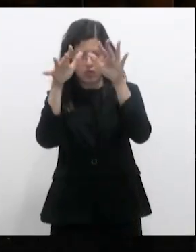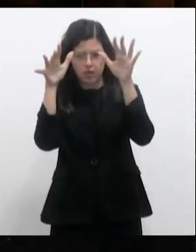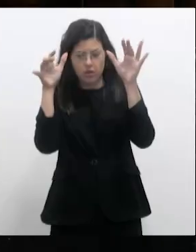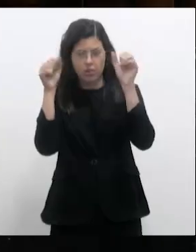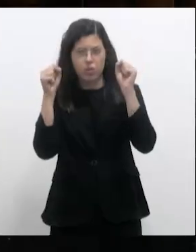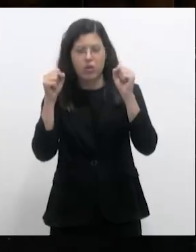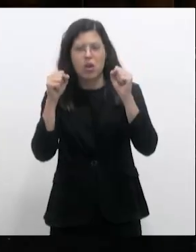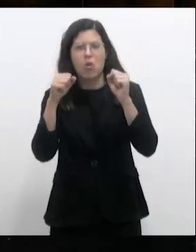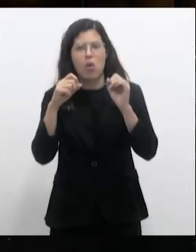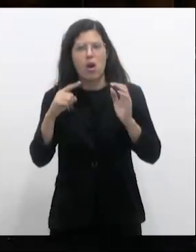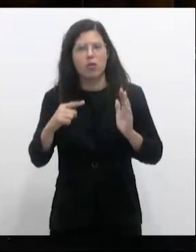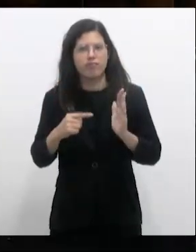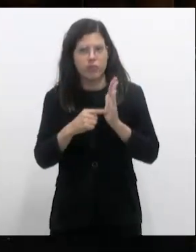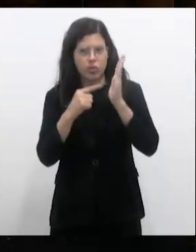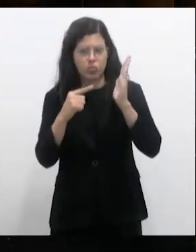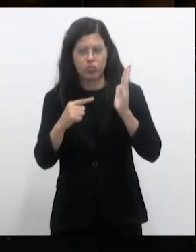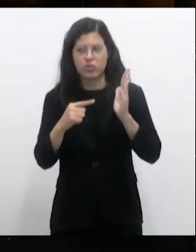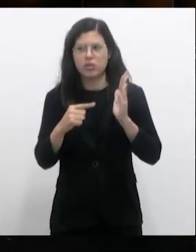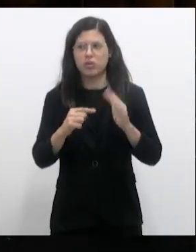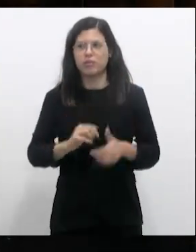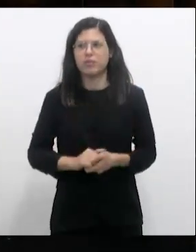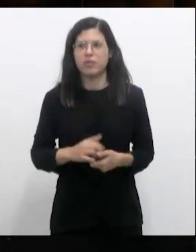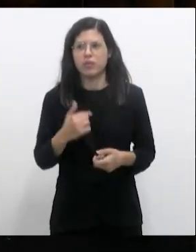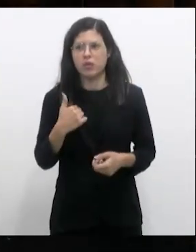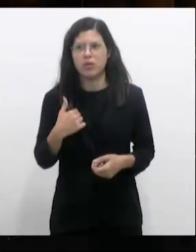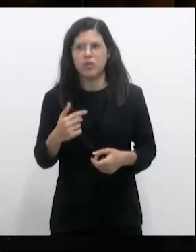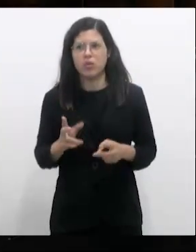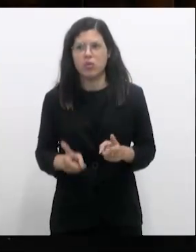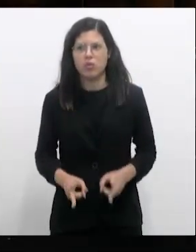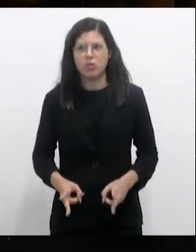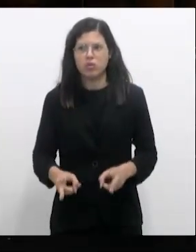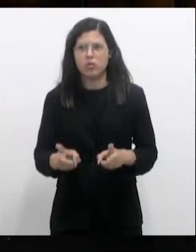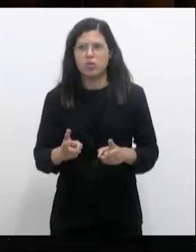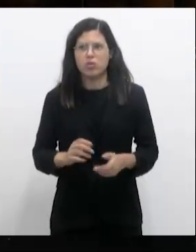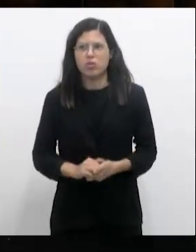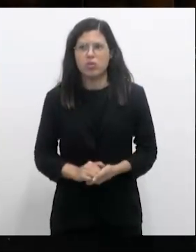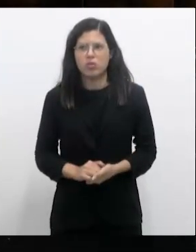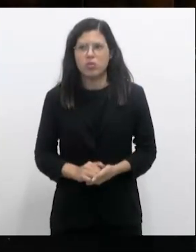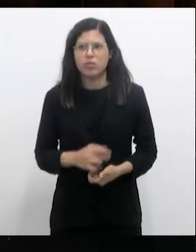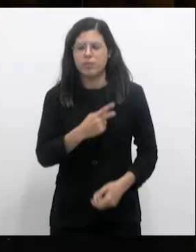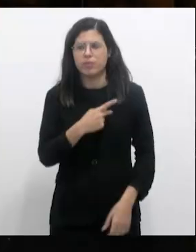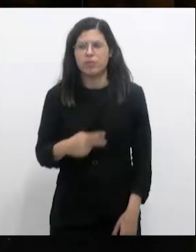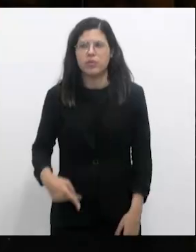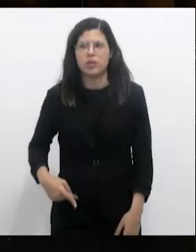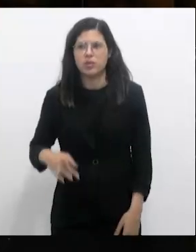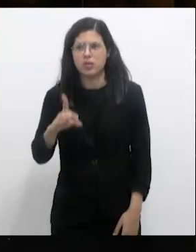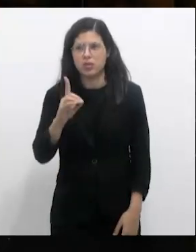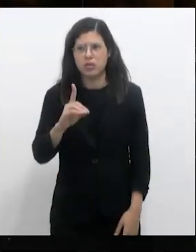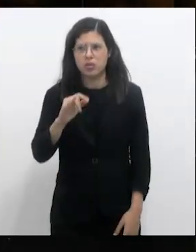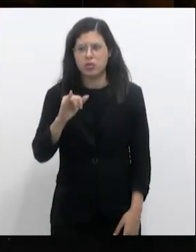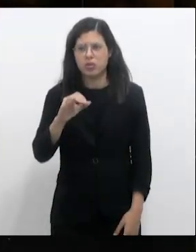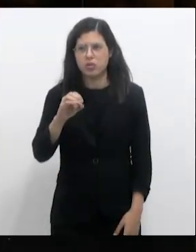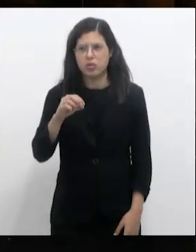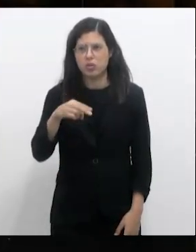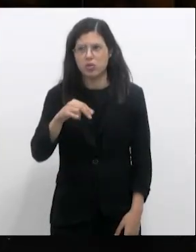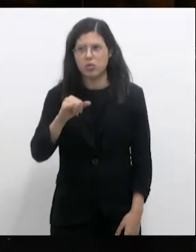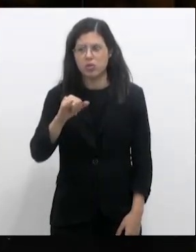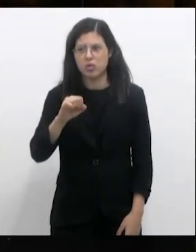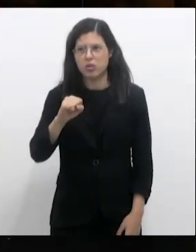a denúncia e ainda estou, presidente Dionísio Lins, estudando